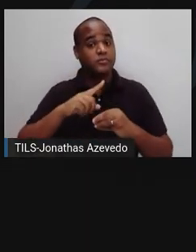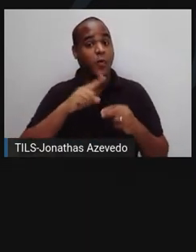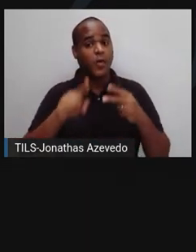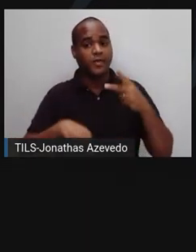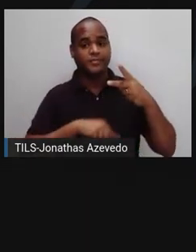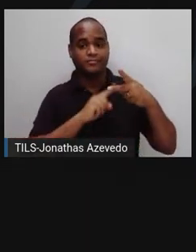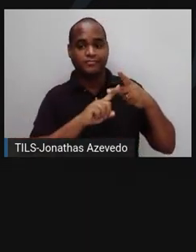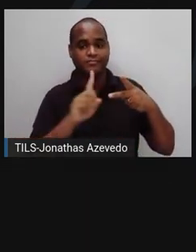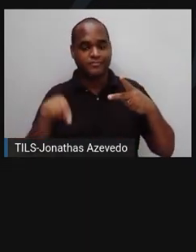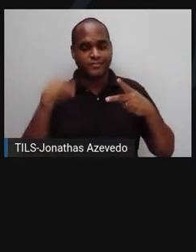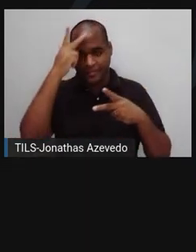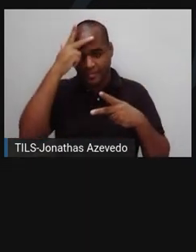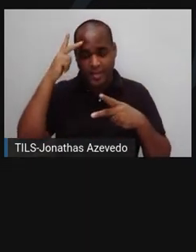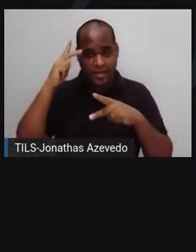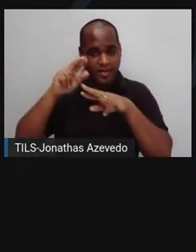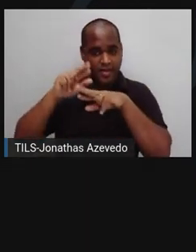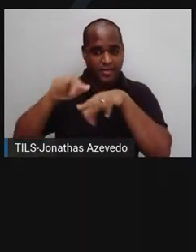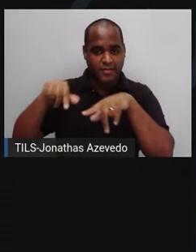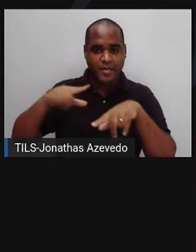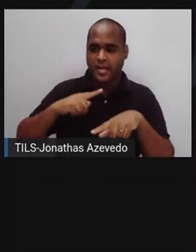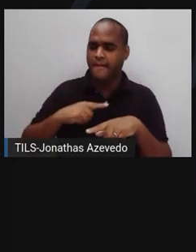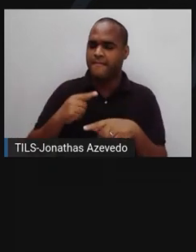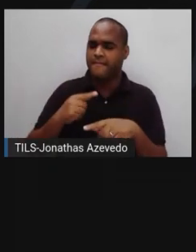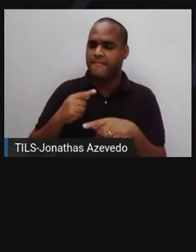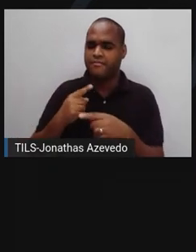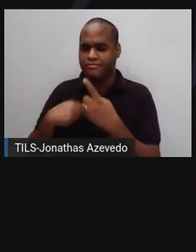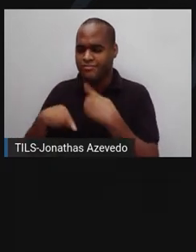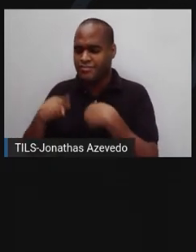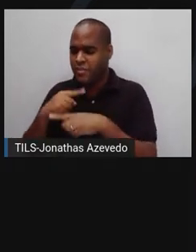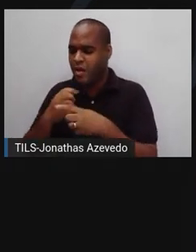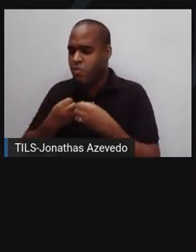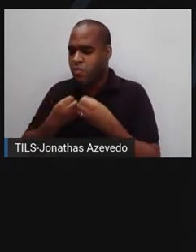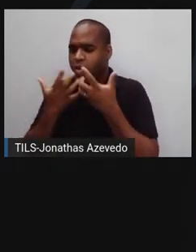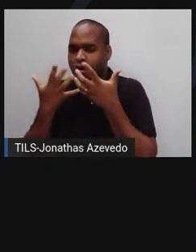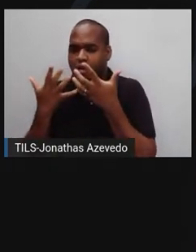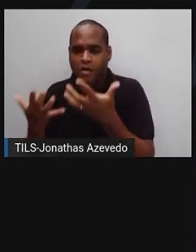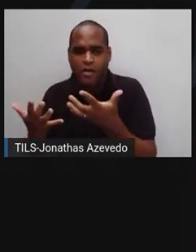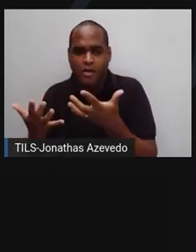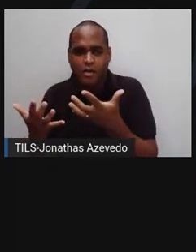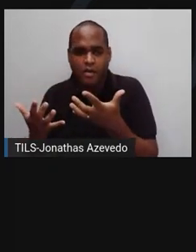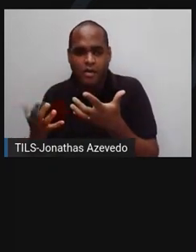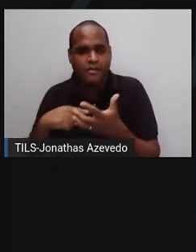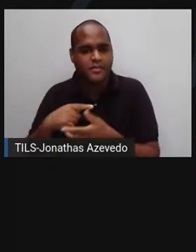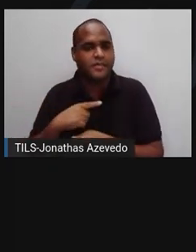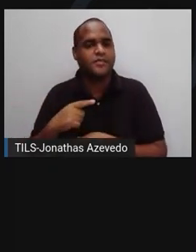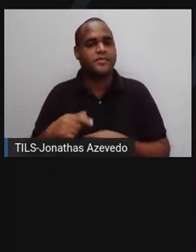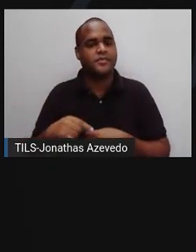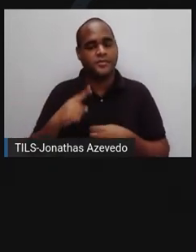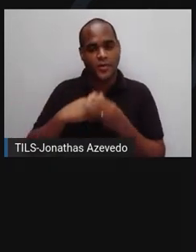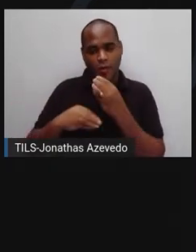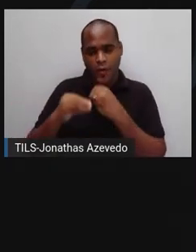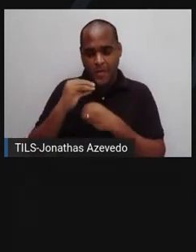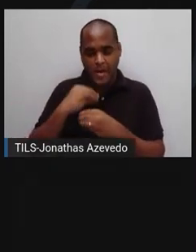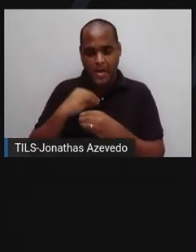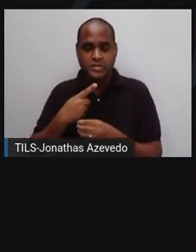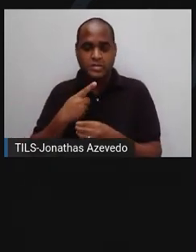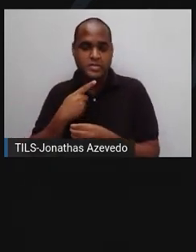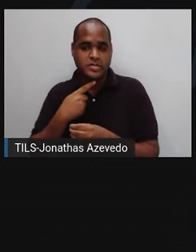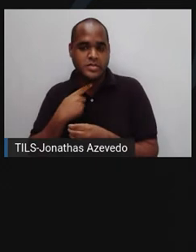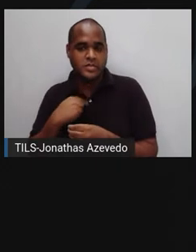que quando a pessoa tem episódios de compulsão alimentar seguidos de situações compensatórias Como provocar vômito